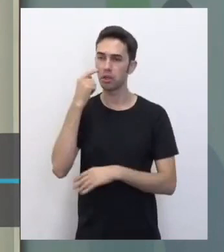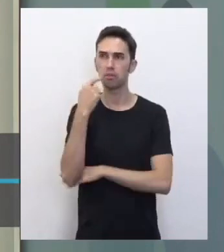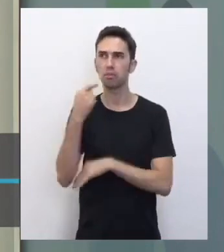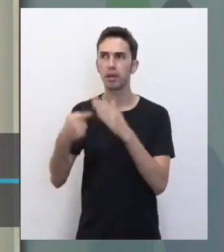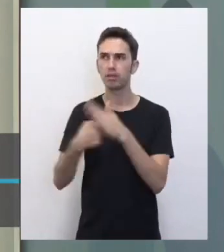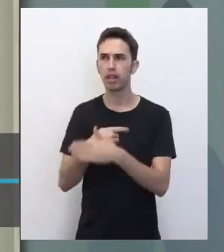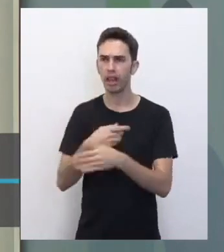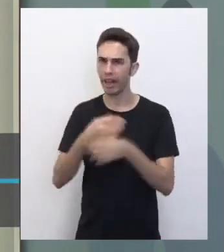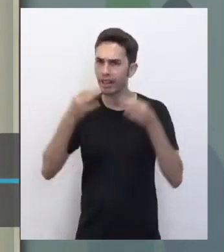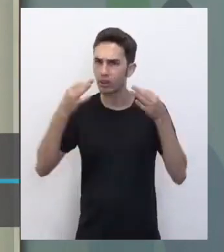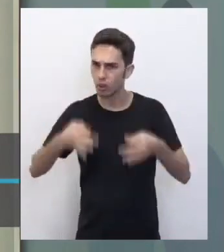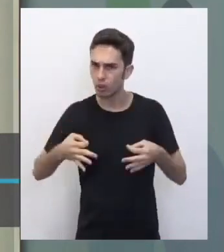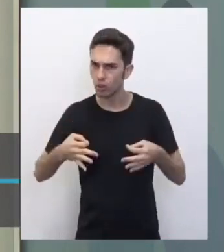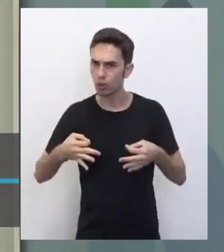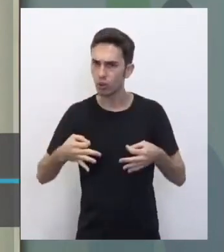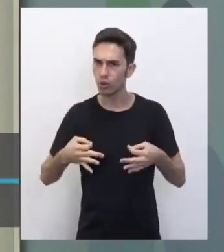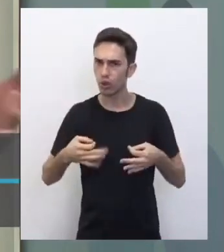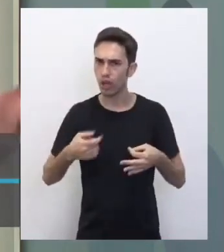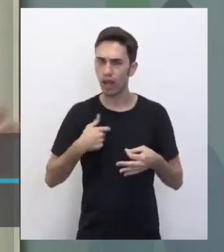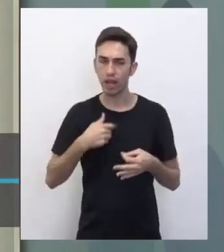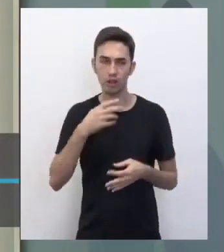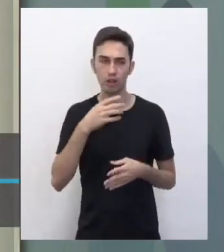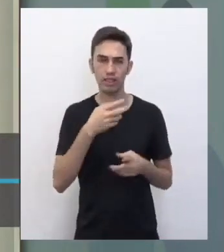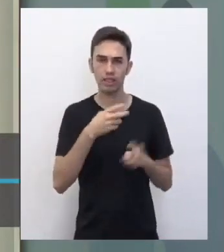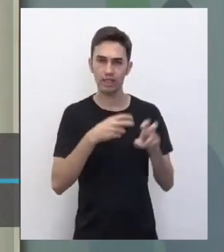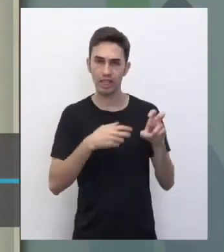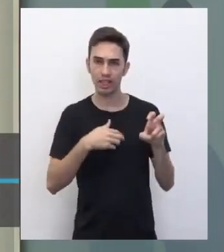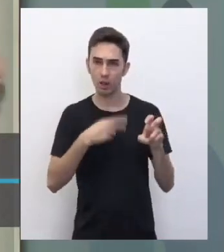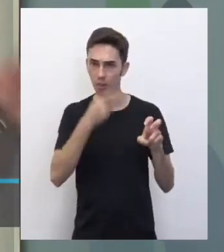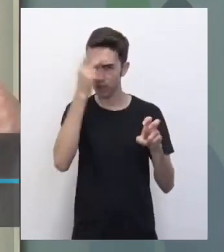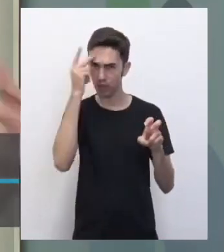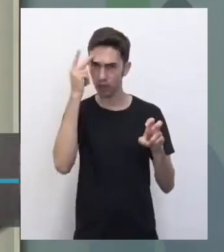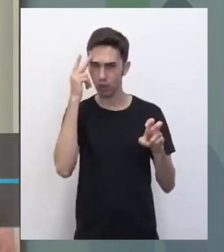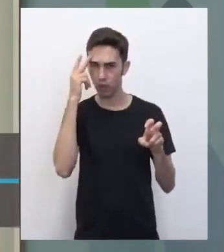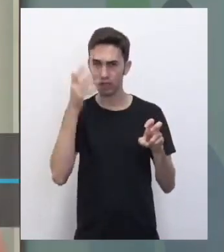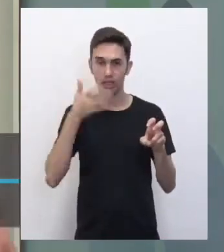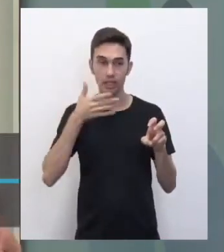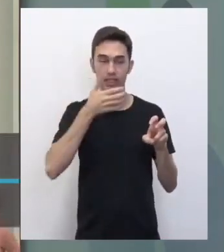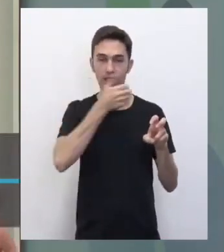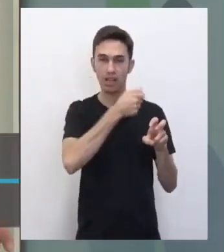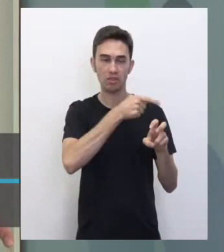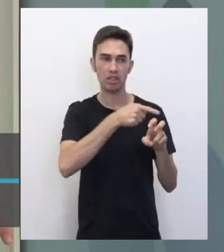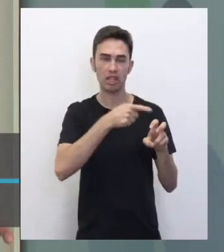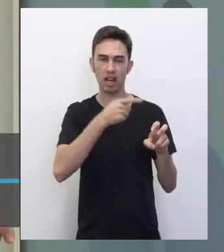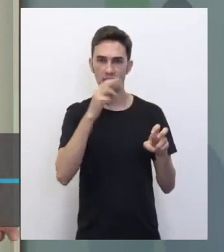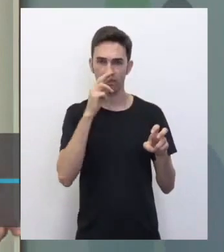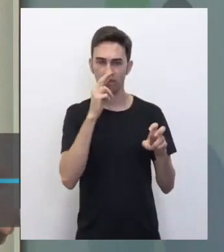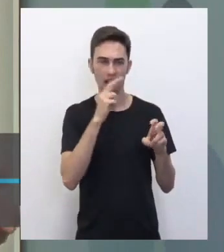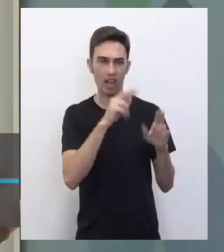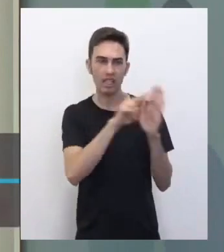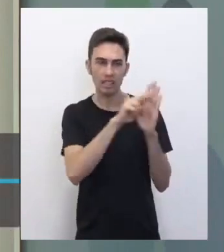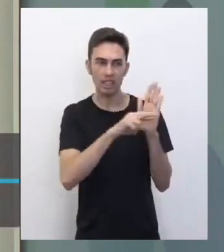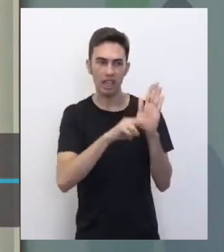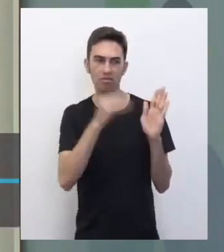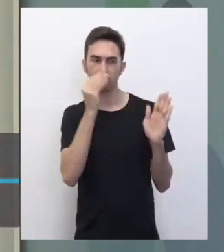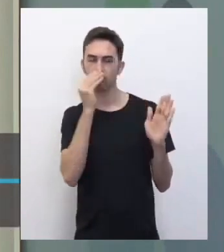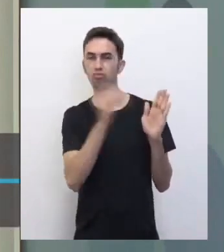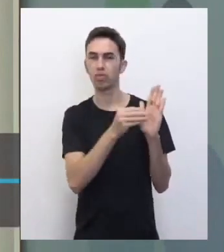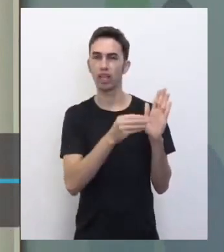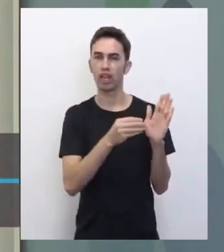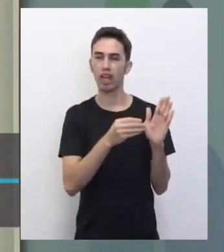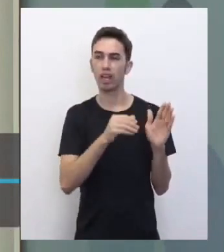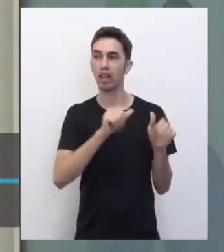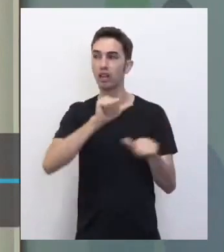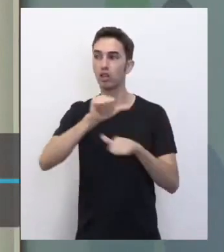é justo, né? Eu salvar 5 pessoas que desrespeitaram as regras em troca de uma pessoa